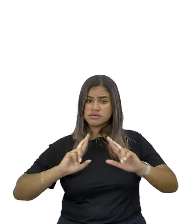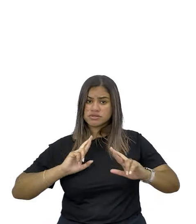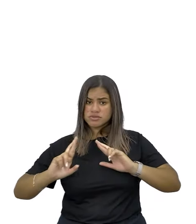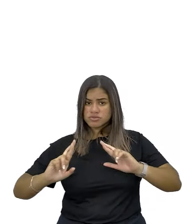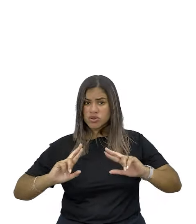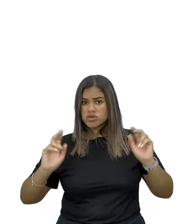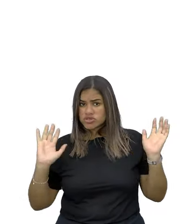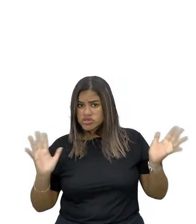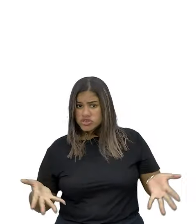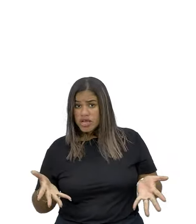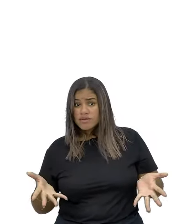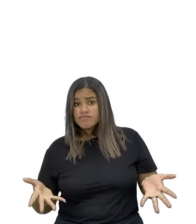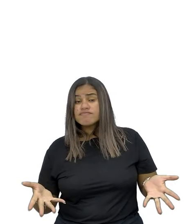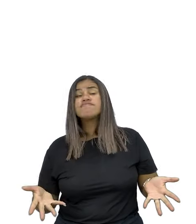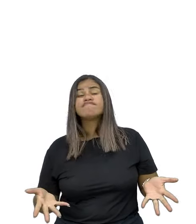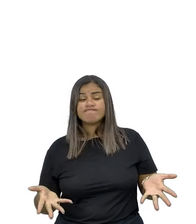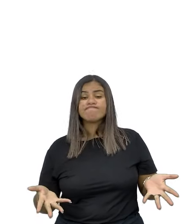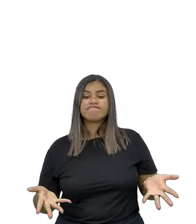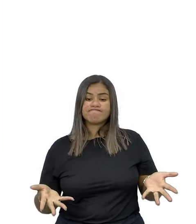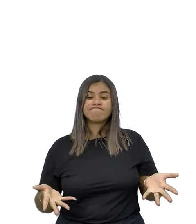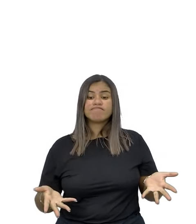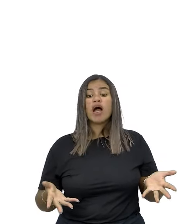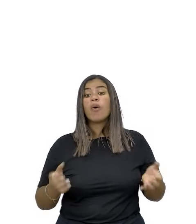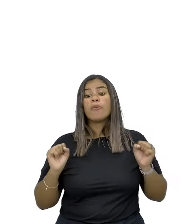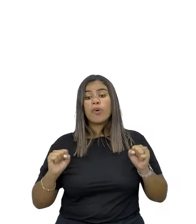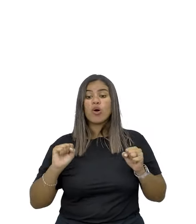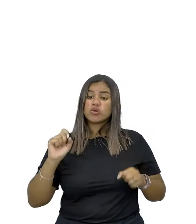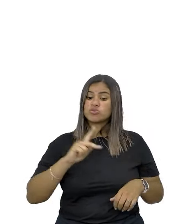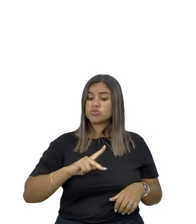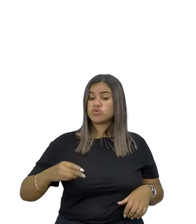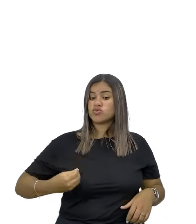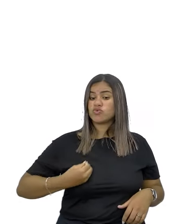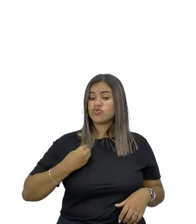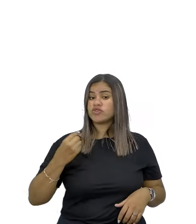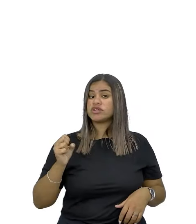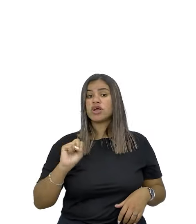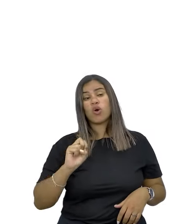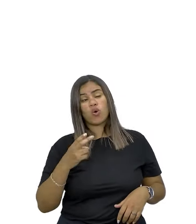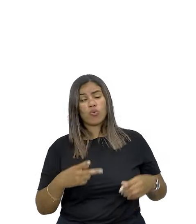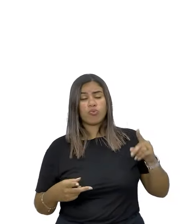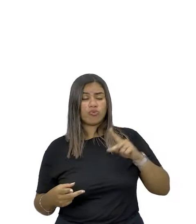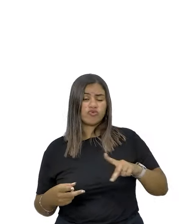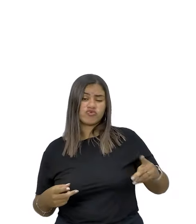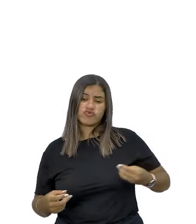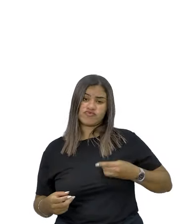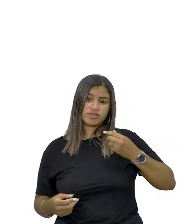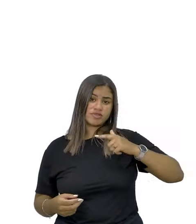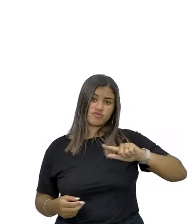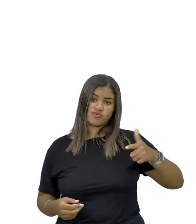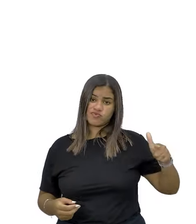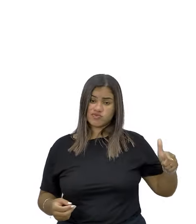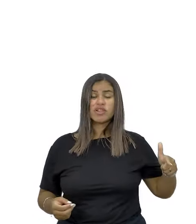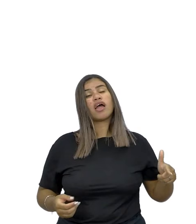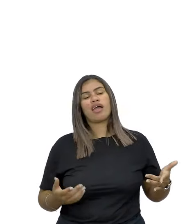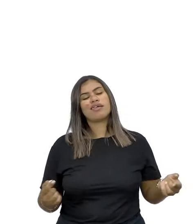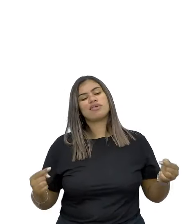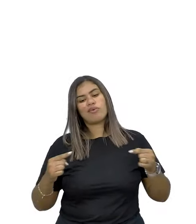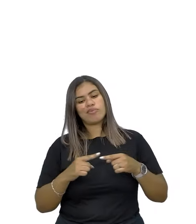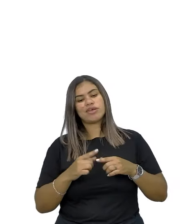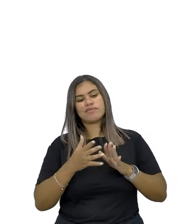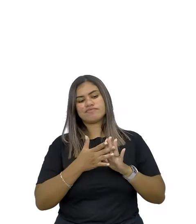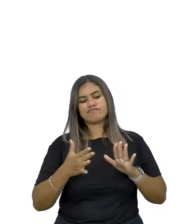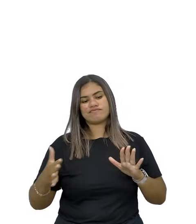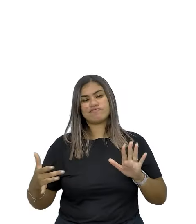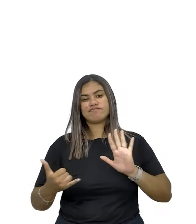resoluções ao final da aula, com ou sem a participação do professor? Tudo isso nós vamos estar envolvendo o quê? Nesse momento, nessa definição